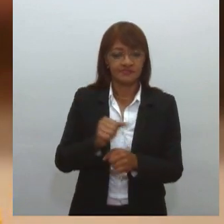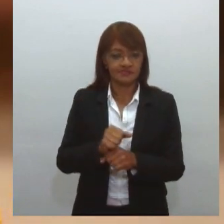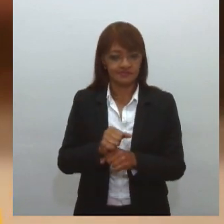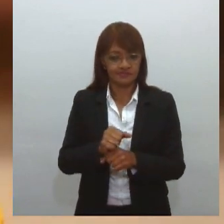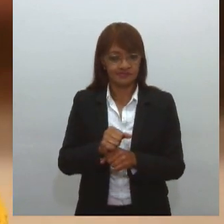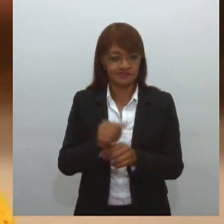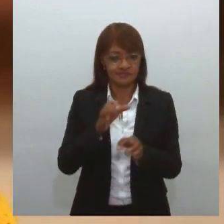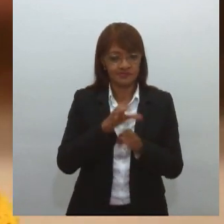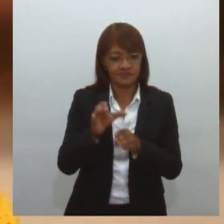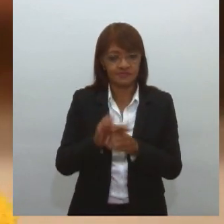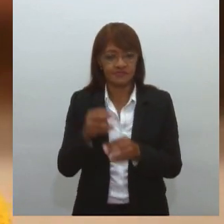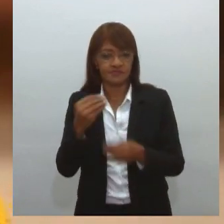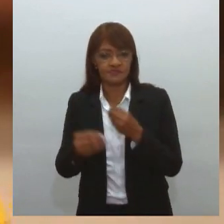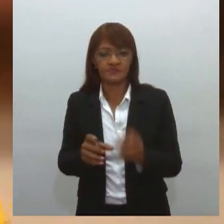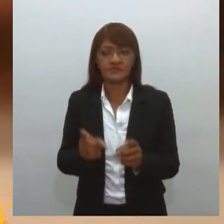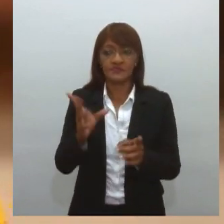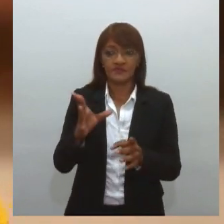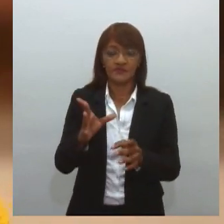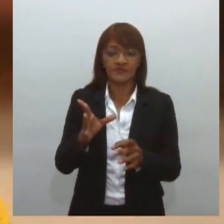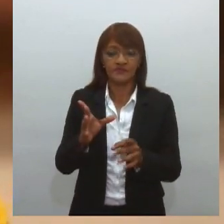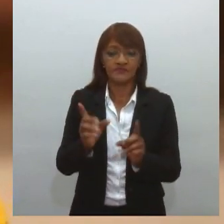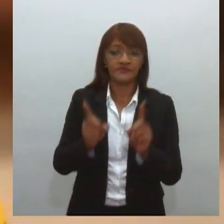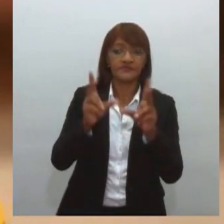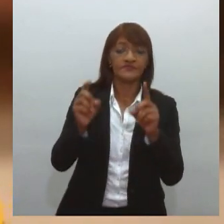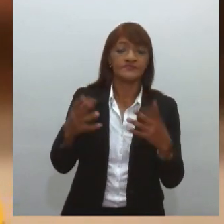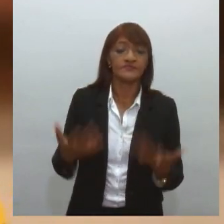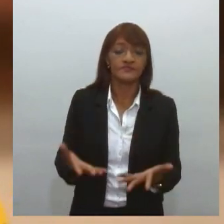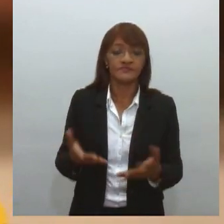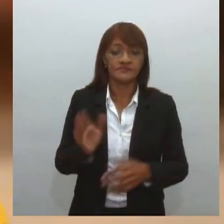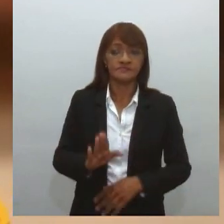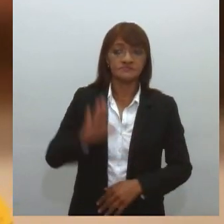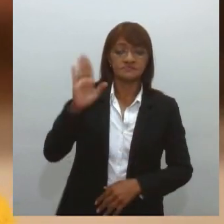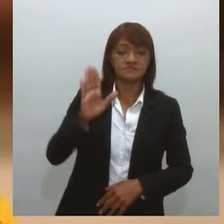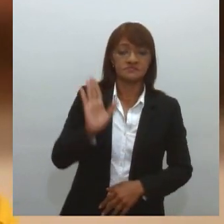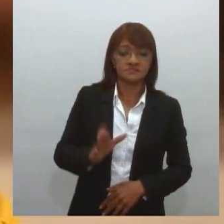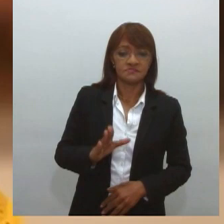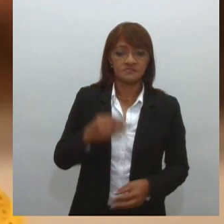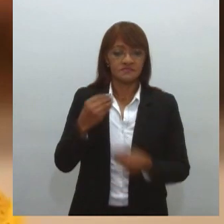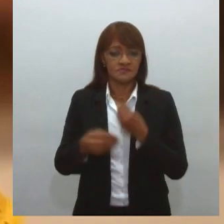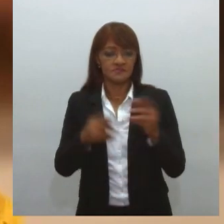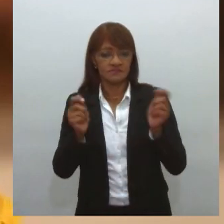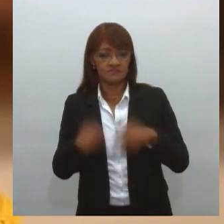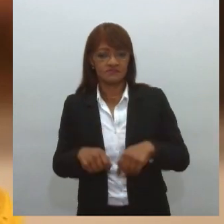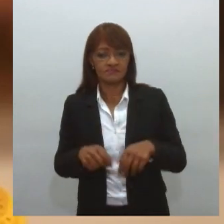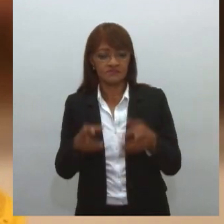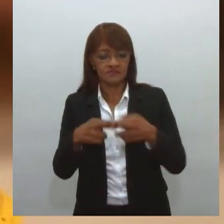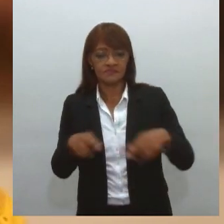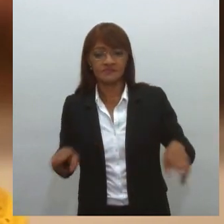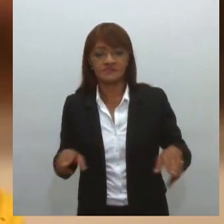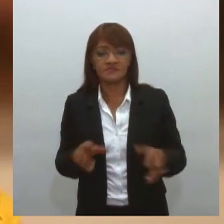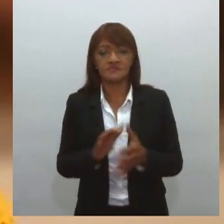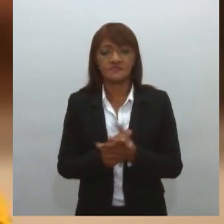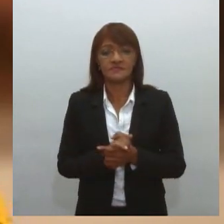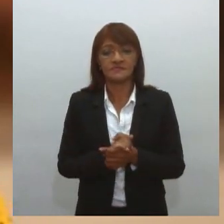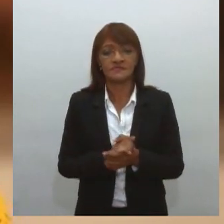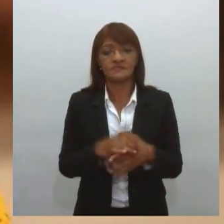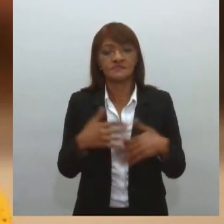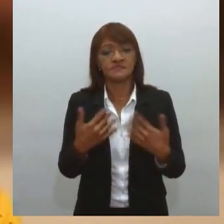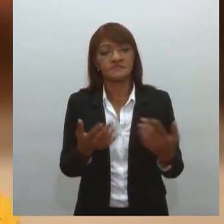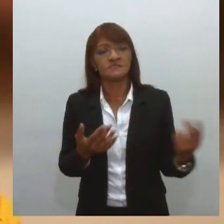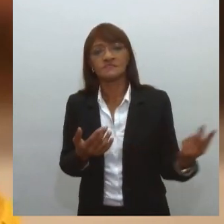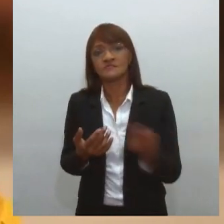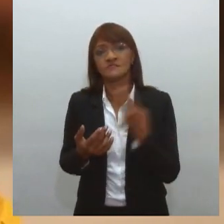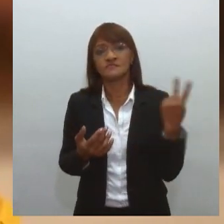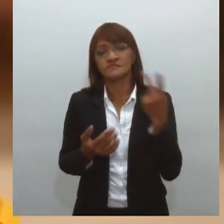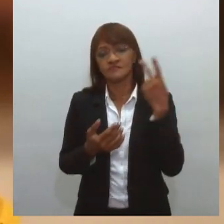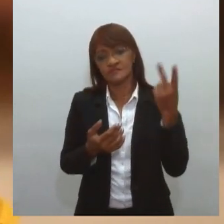vender sua imagem, como elas vão se defender de ataques cibernéticos. Então, ela é muito rica sobre esse aspecto.